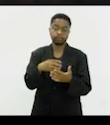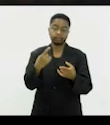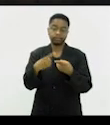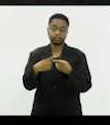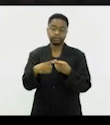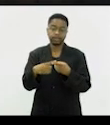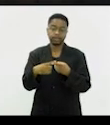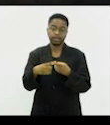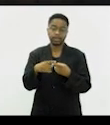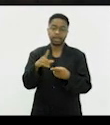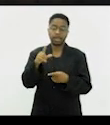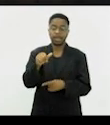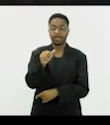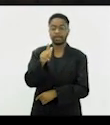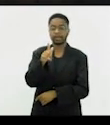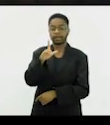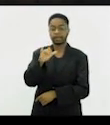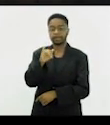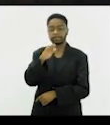da Gleisi Hoffmann.